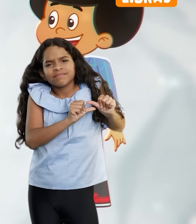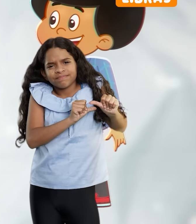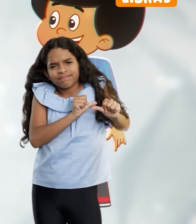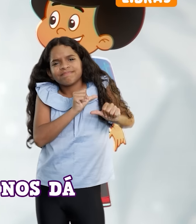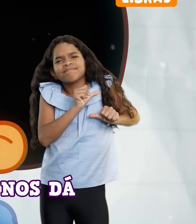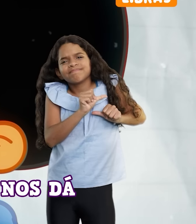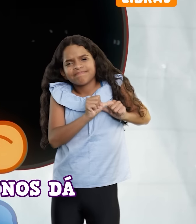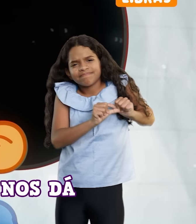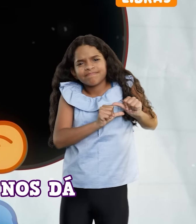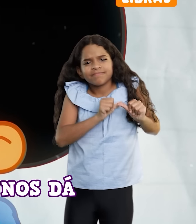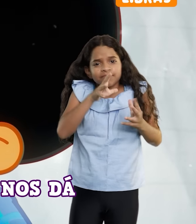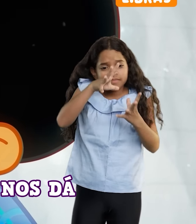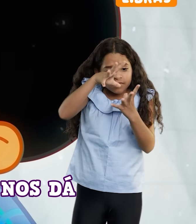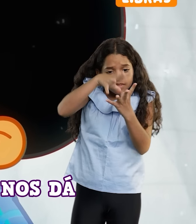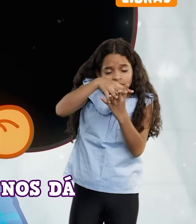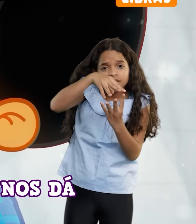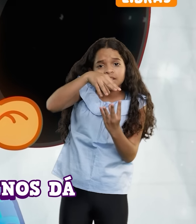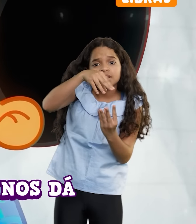transformar,